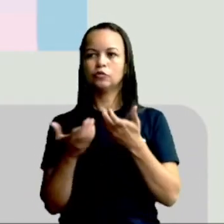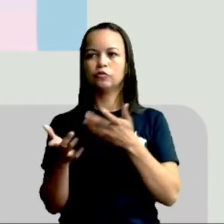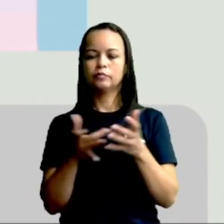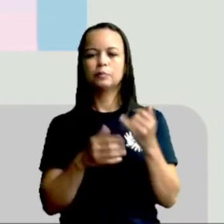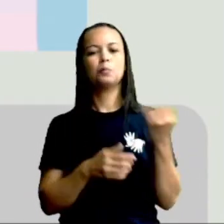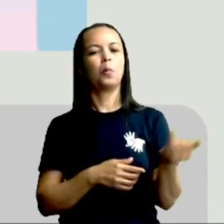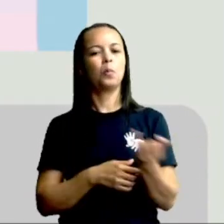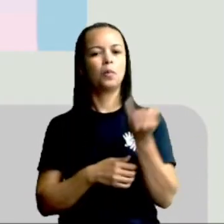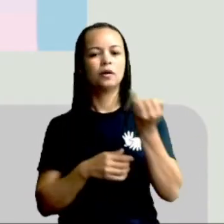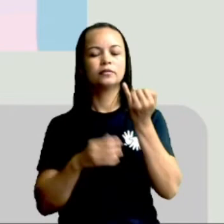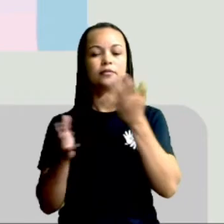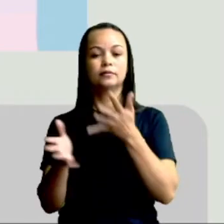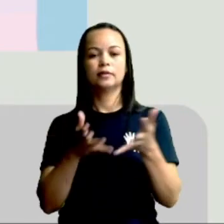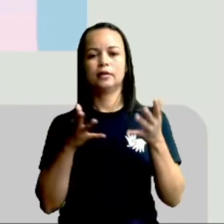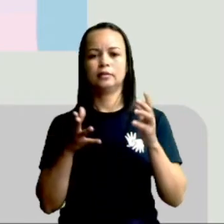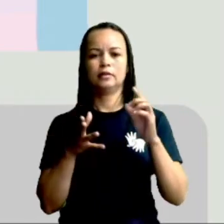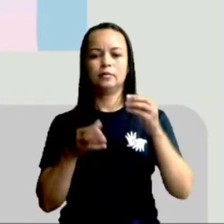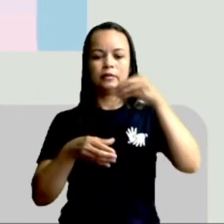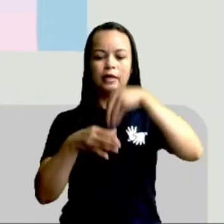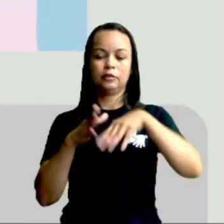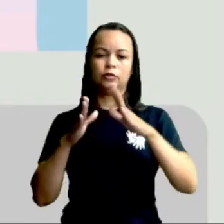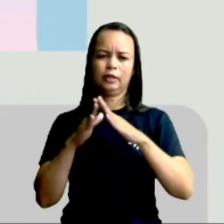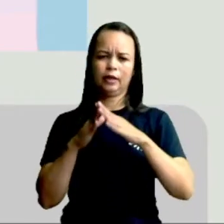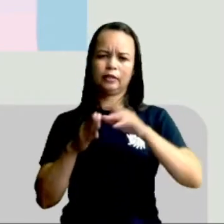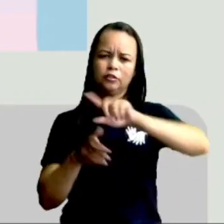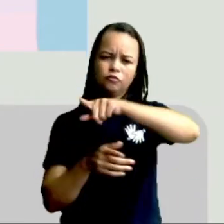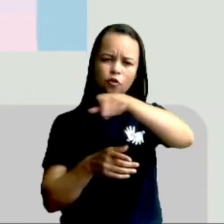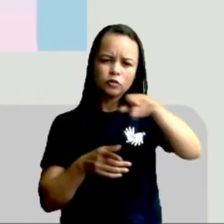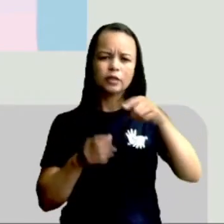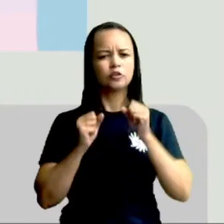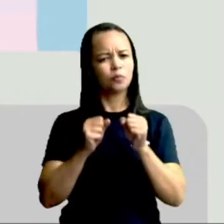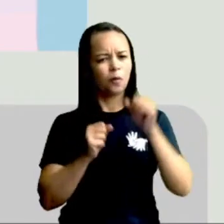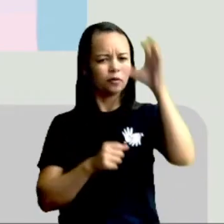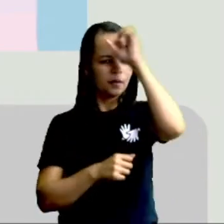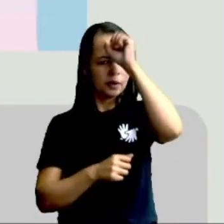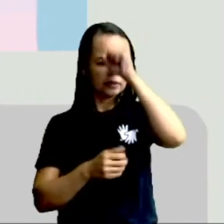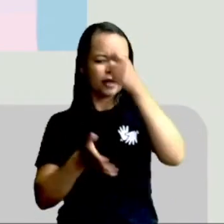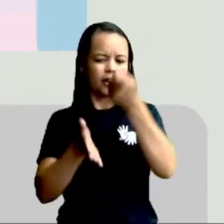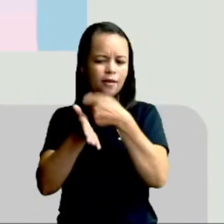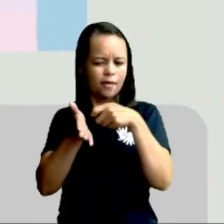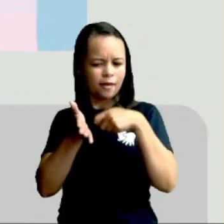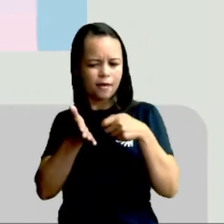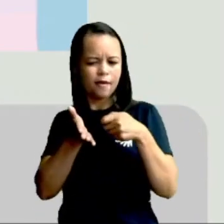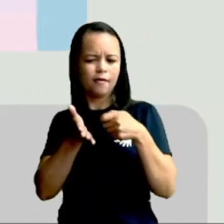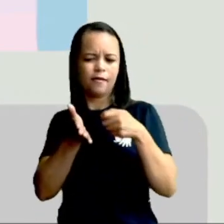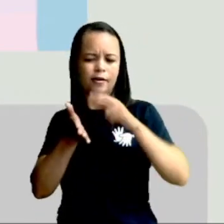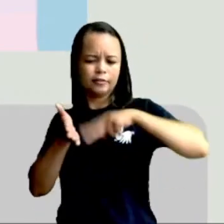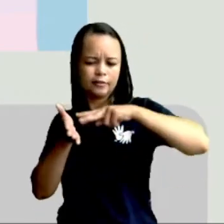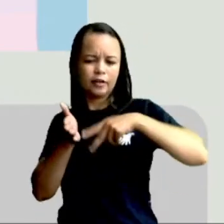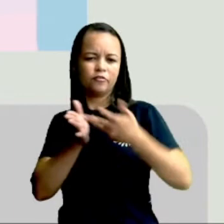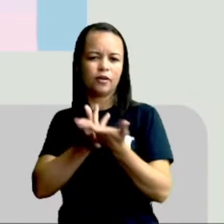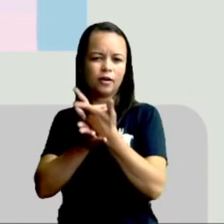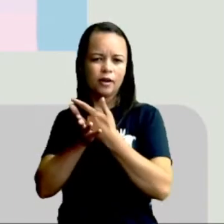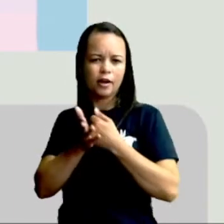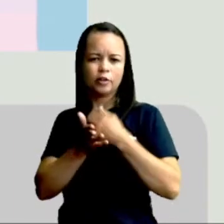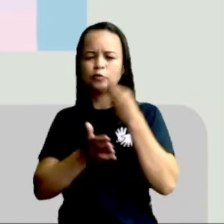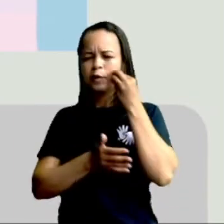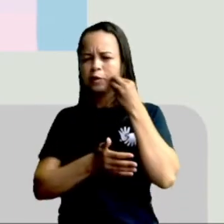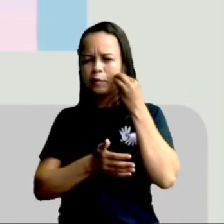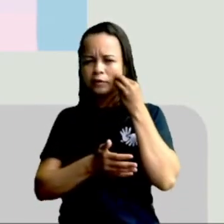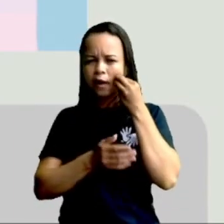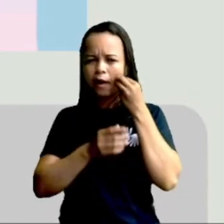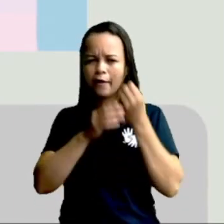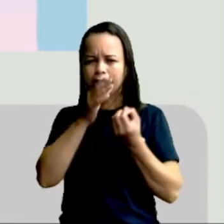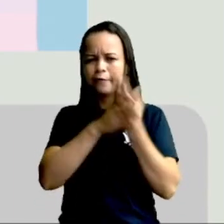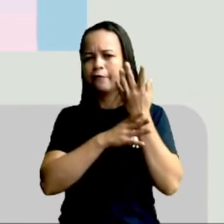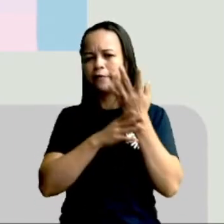crescer e mesmo em casa muito podem aprender. Ler e escrever, desenhar, experimentar e inventar. Ter